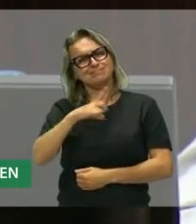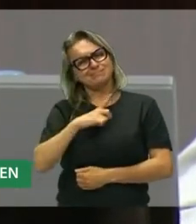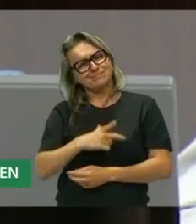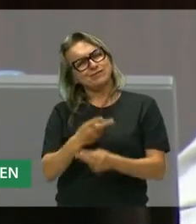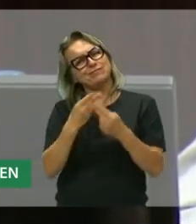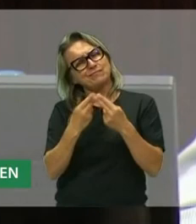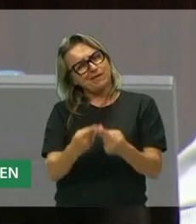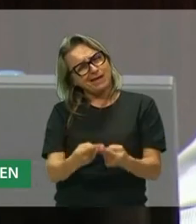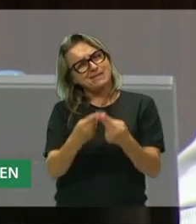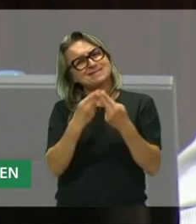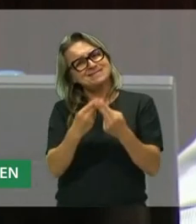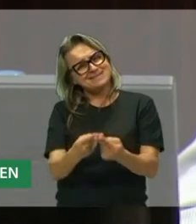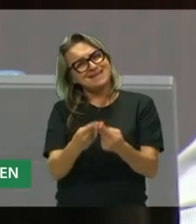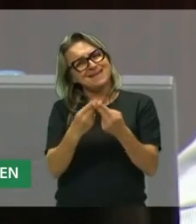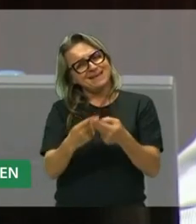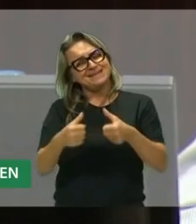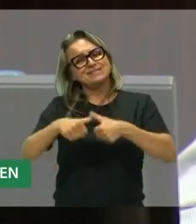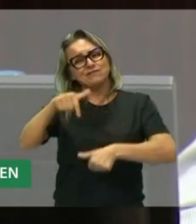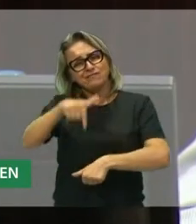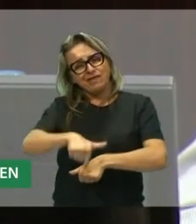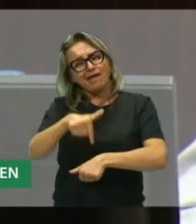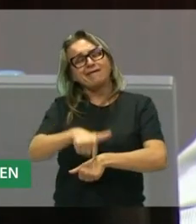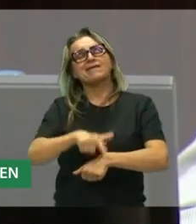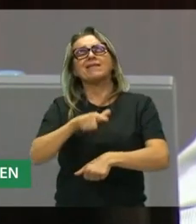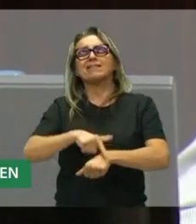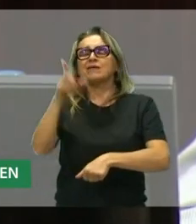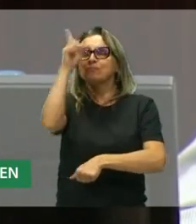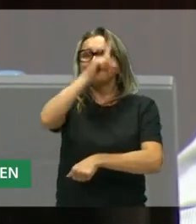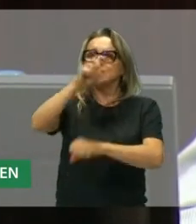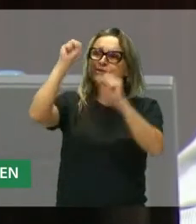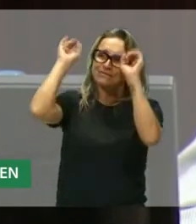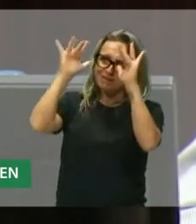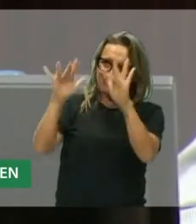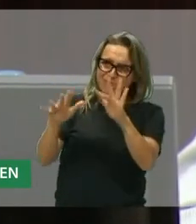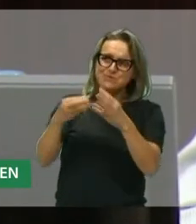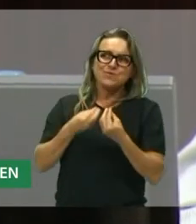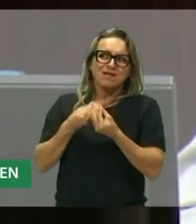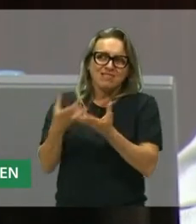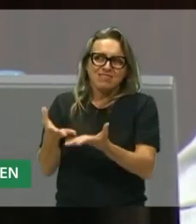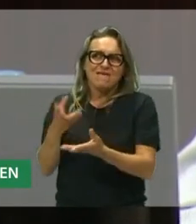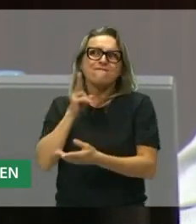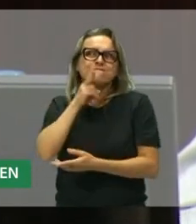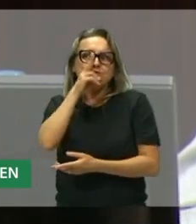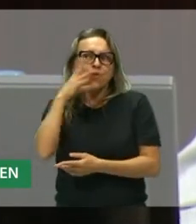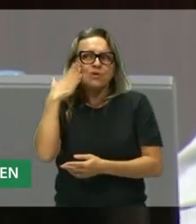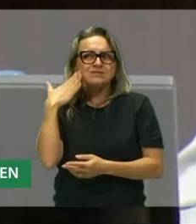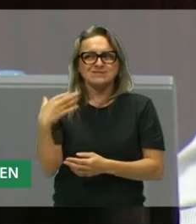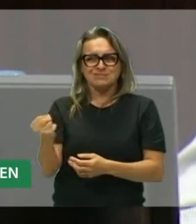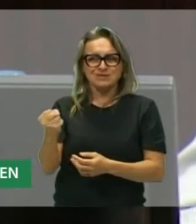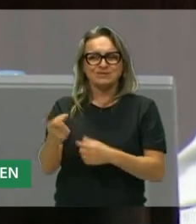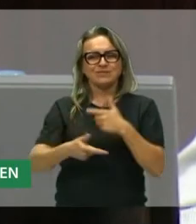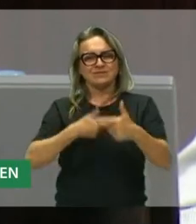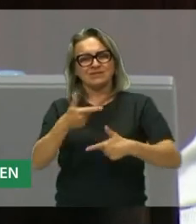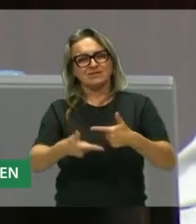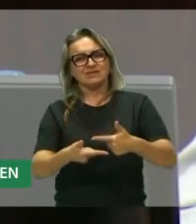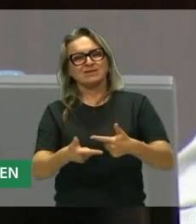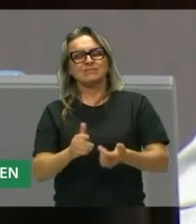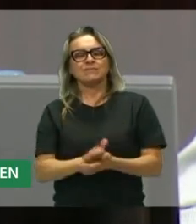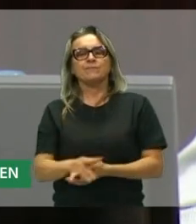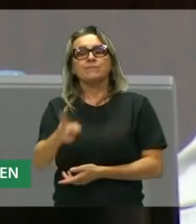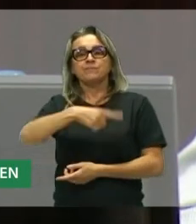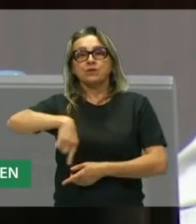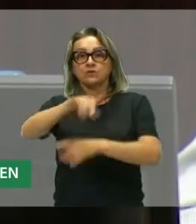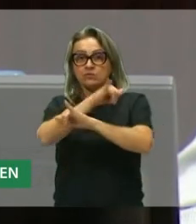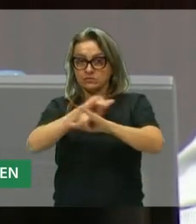ficar todo esse tempo aqui nos respondendo. Deus abençoe e lhe dê força e sabedoria para conduzir os trabalhos. Nós comunicamos também